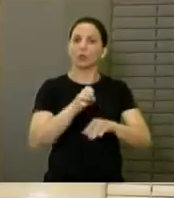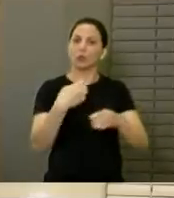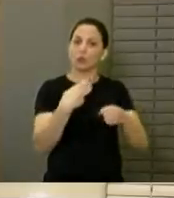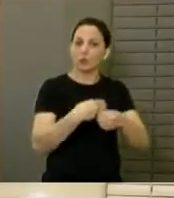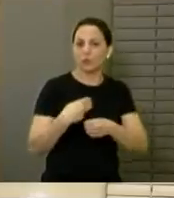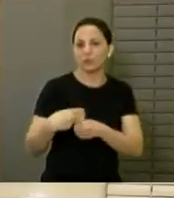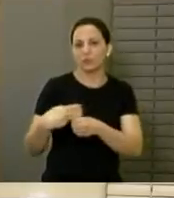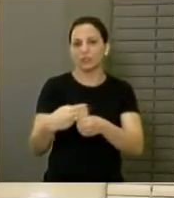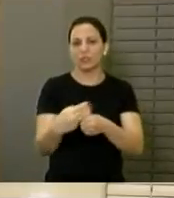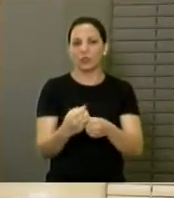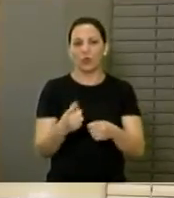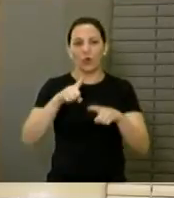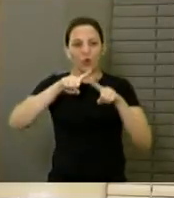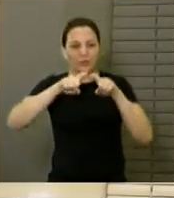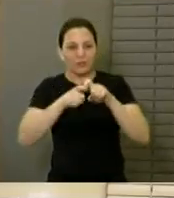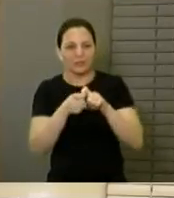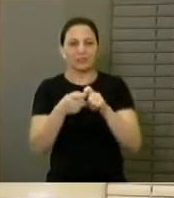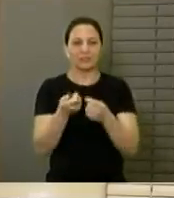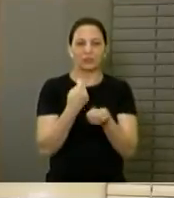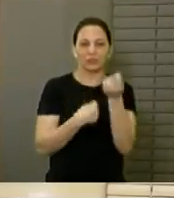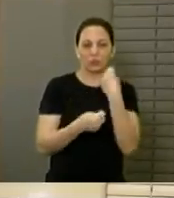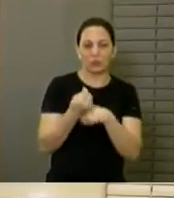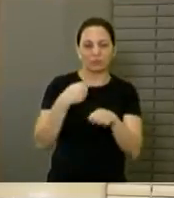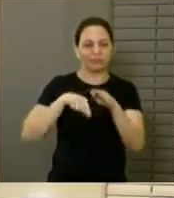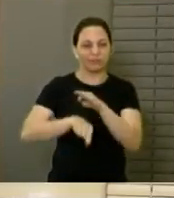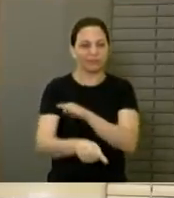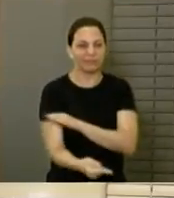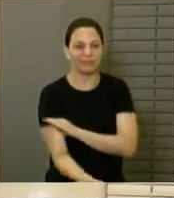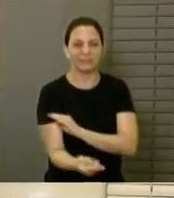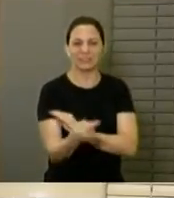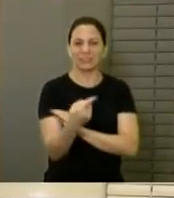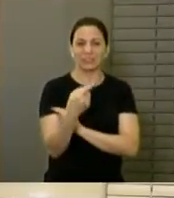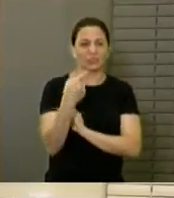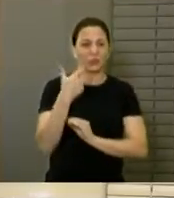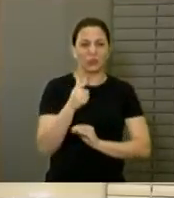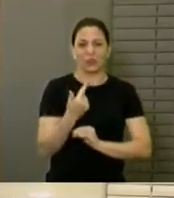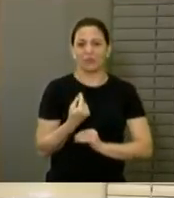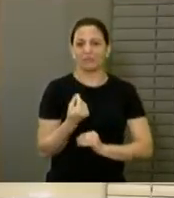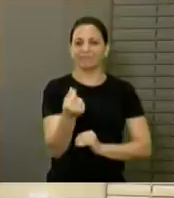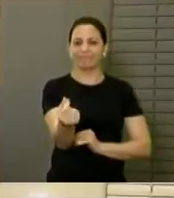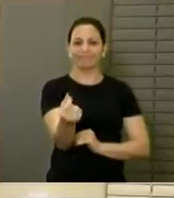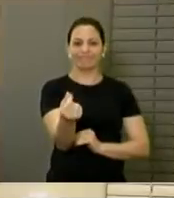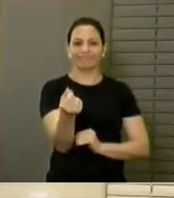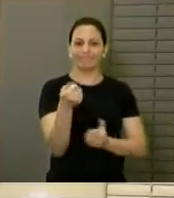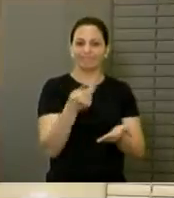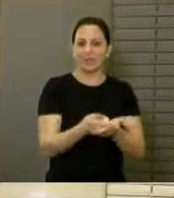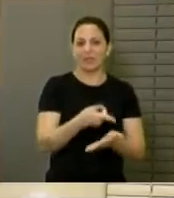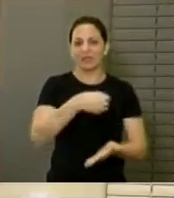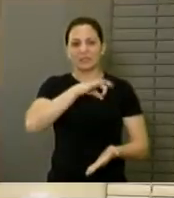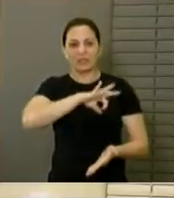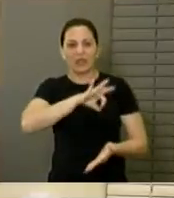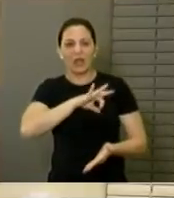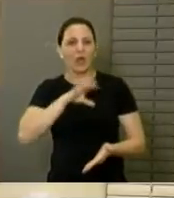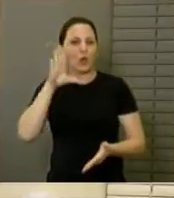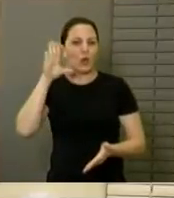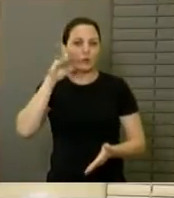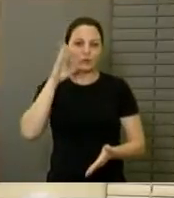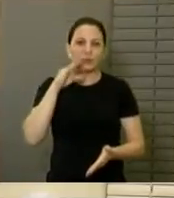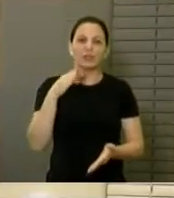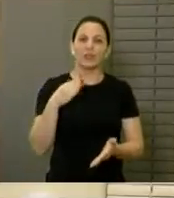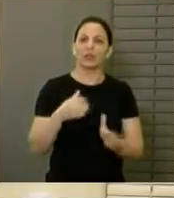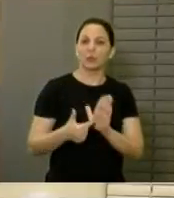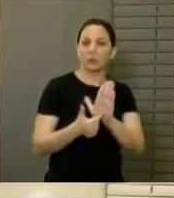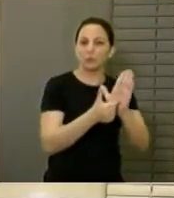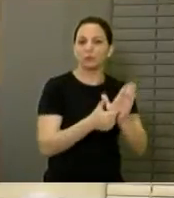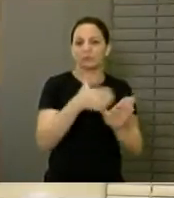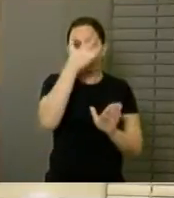de uma crise econômica profunda, onde alguns já não têm dinheiro para pagar os salários dos servidores, conclamo a todos